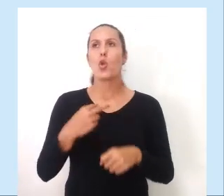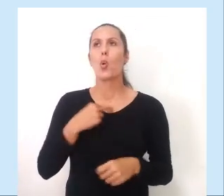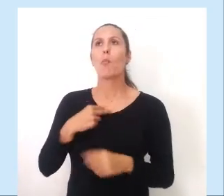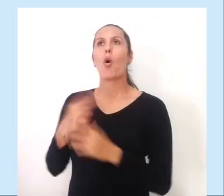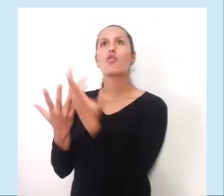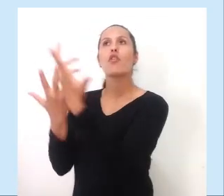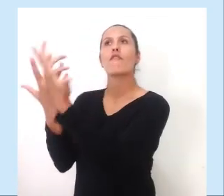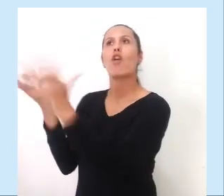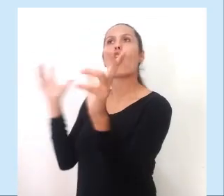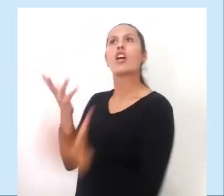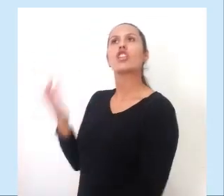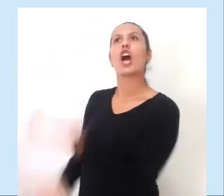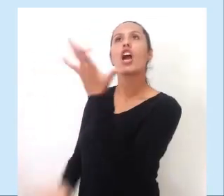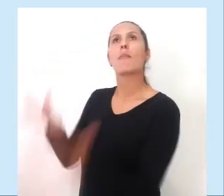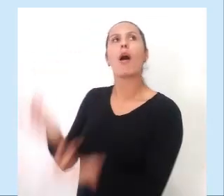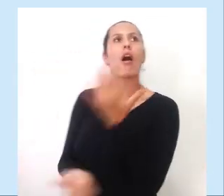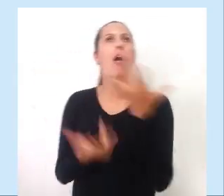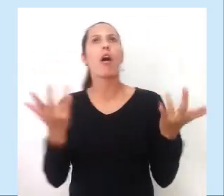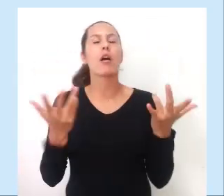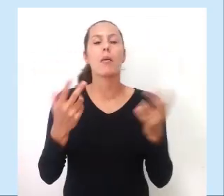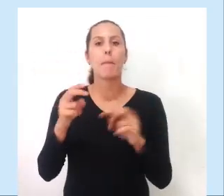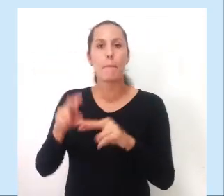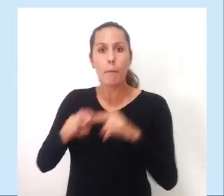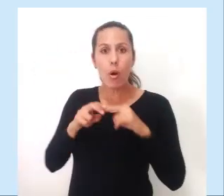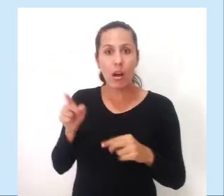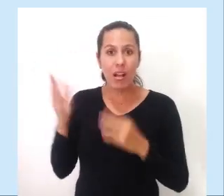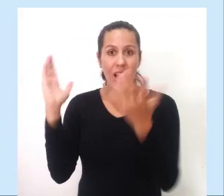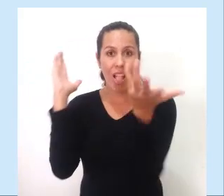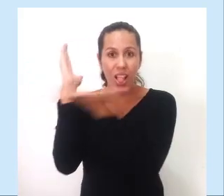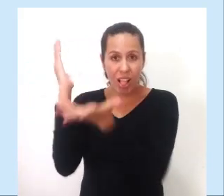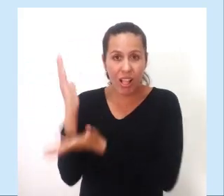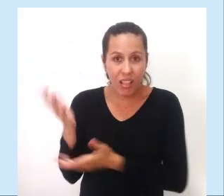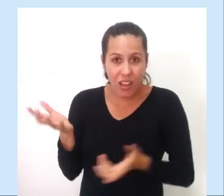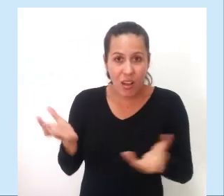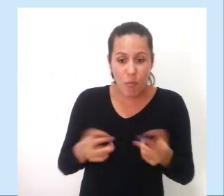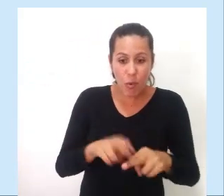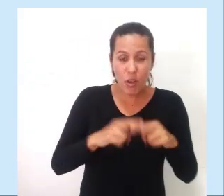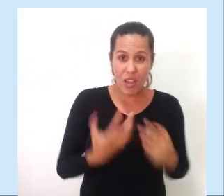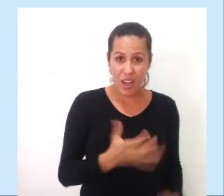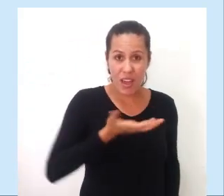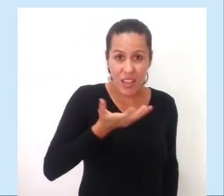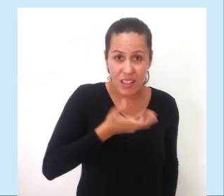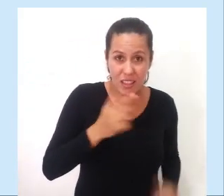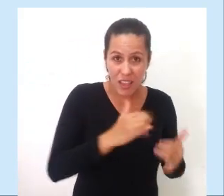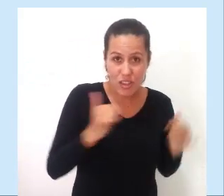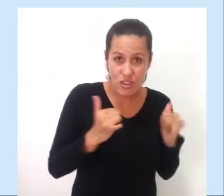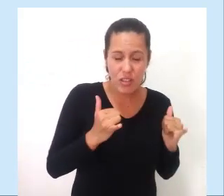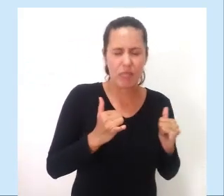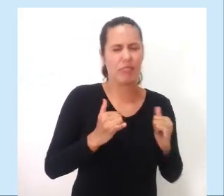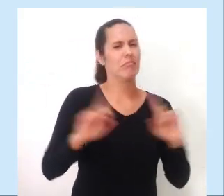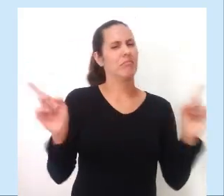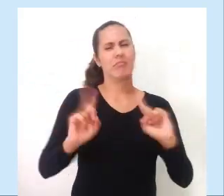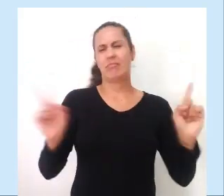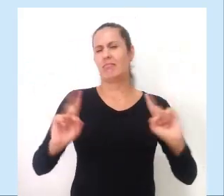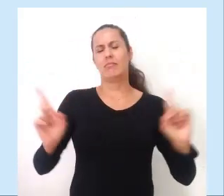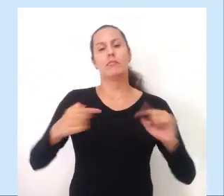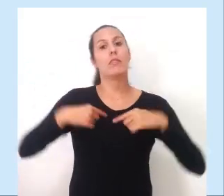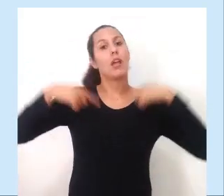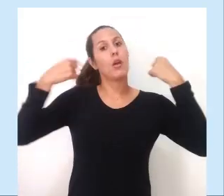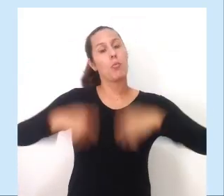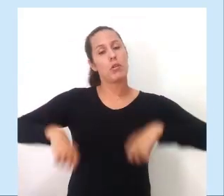planeta queimando madeira, queimando florestas em prol da produção de energia.